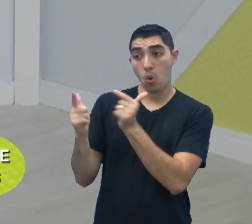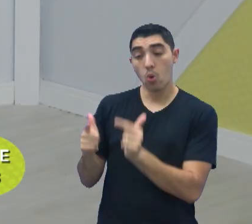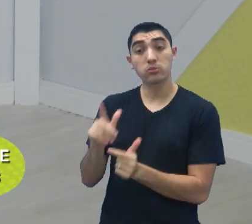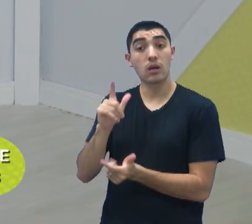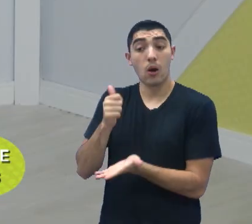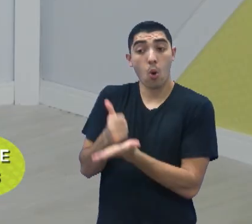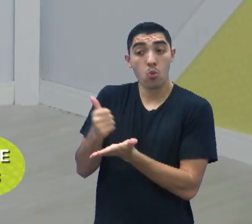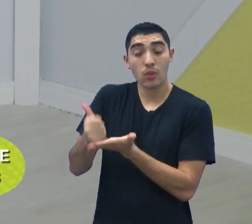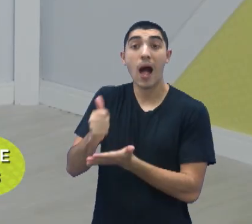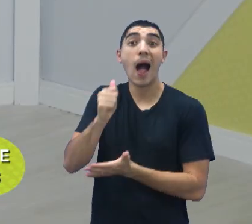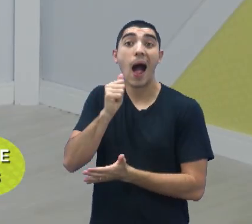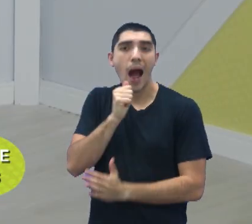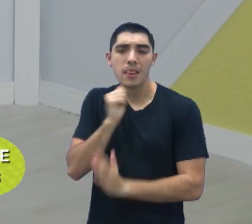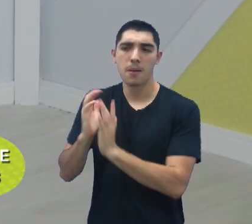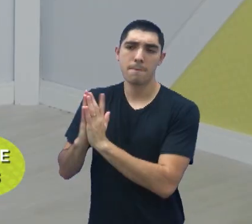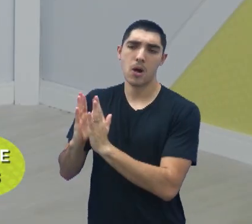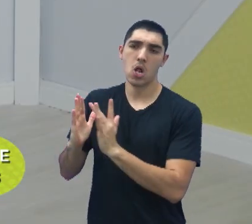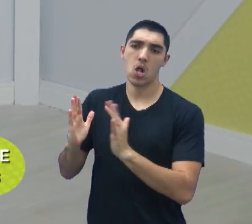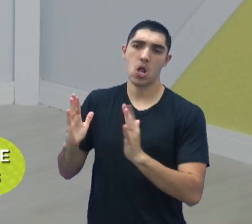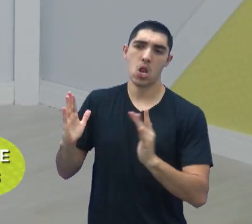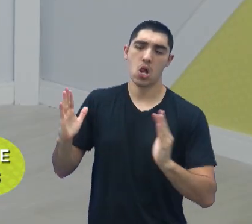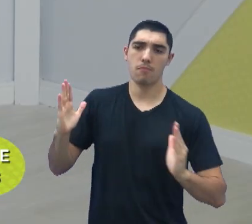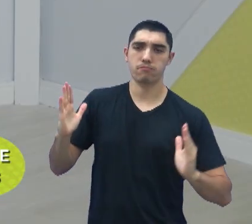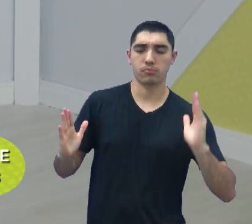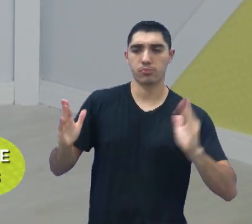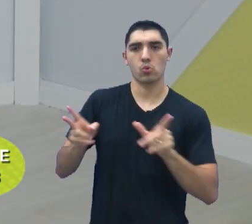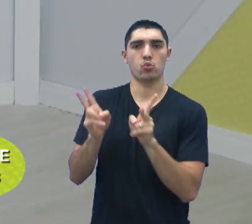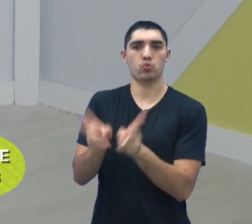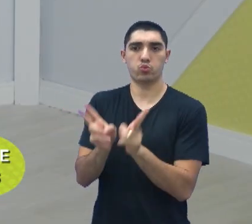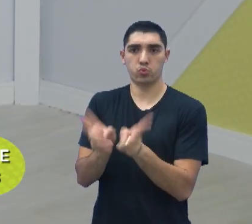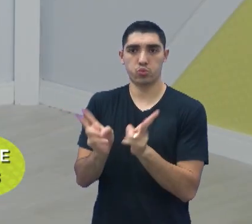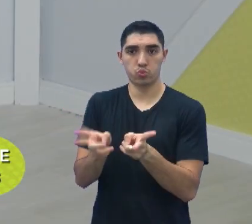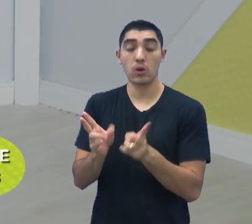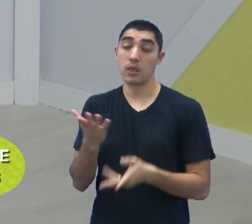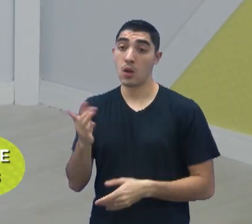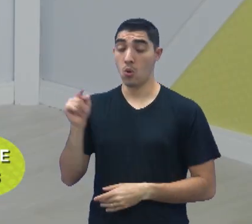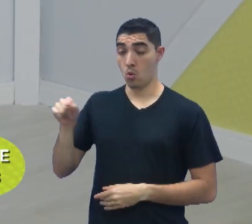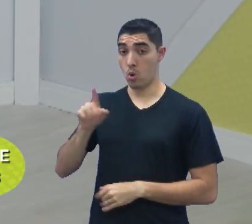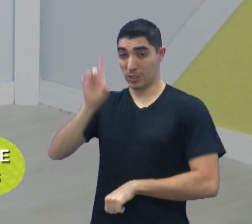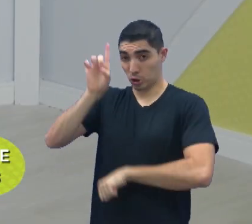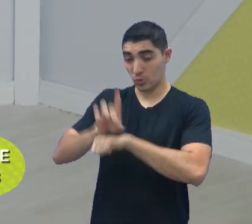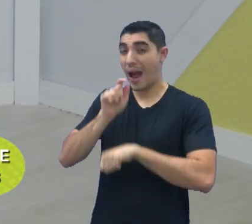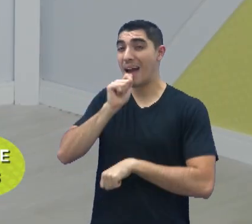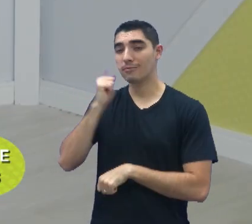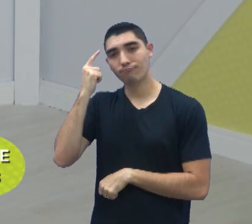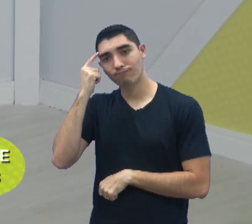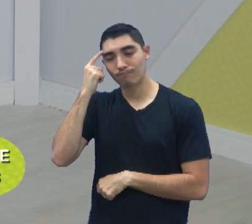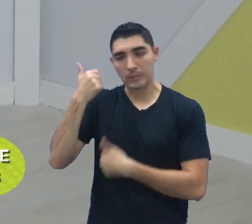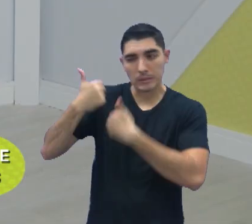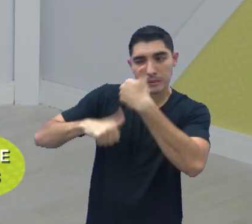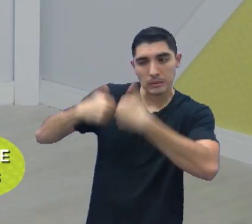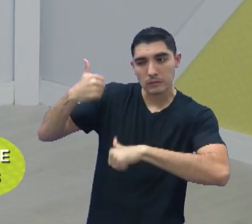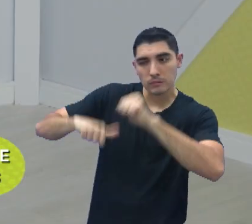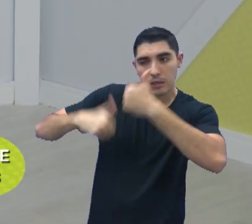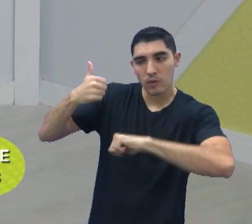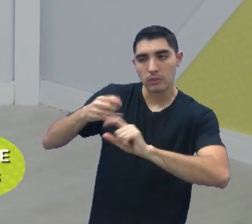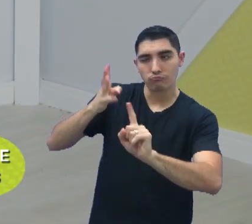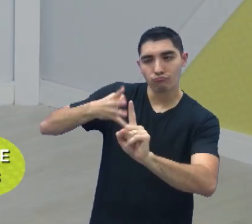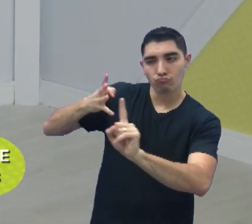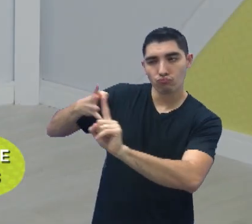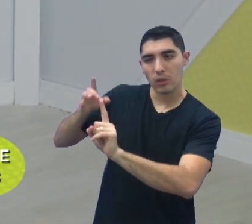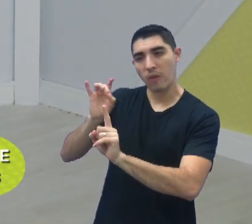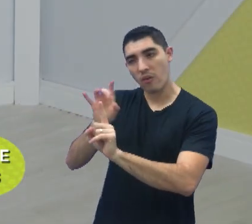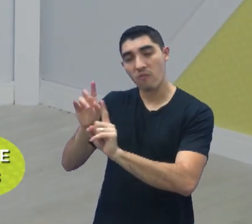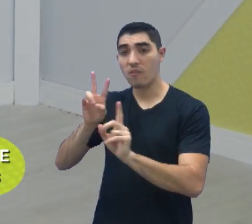mais longos, que aí o São José vai analisar caso a caso, se empresta, se fica com o atleta ou não, enfim.